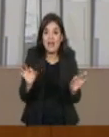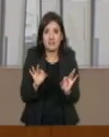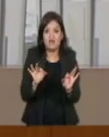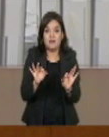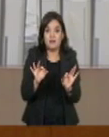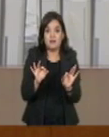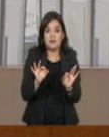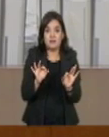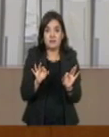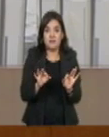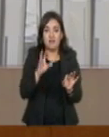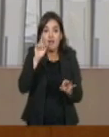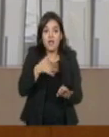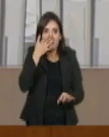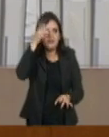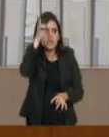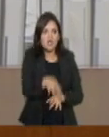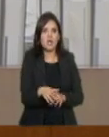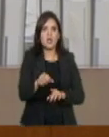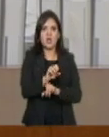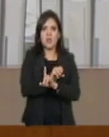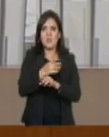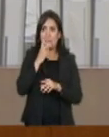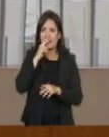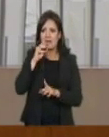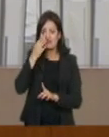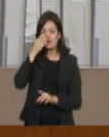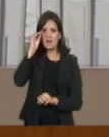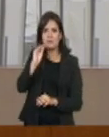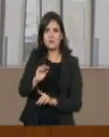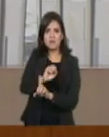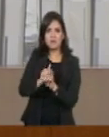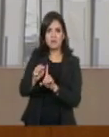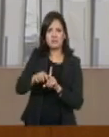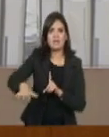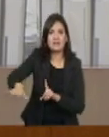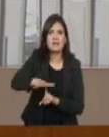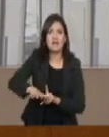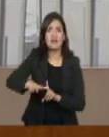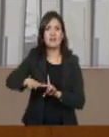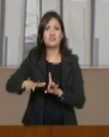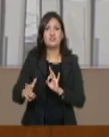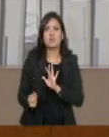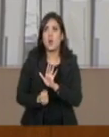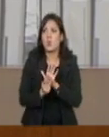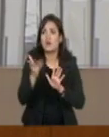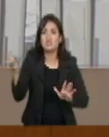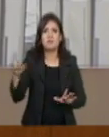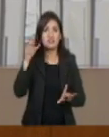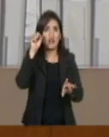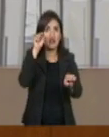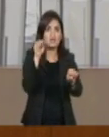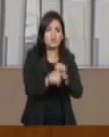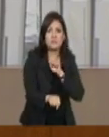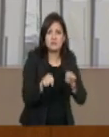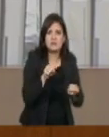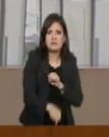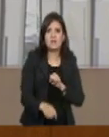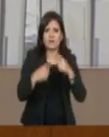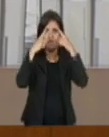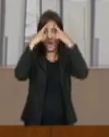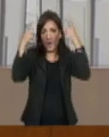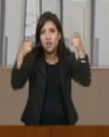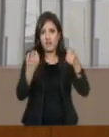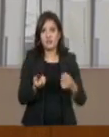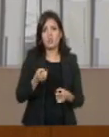É o descaso de toda a sociedade brasileira com a epidemia de homicídios, sejam as mortes violentas, sejam as